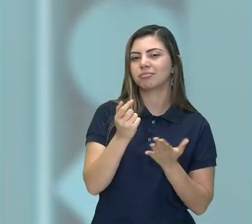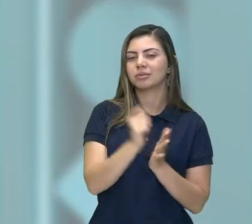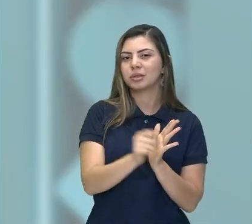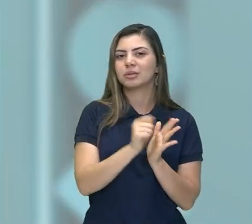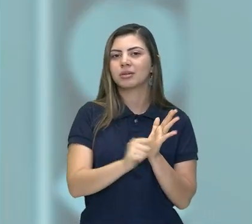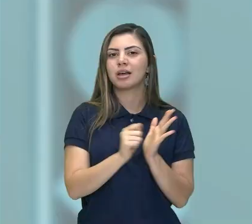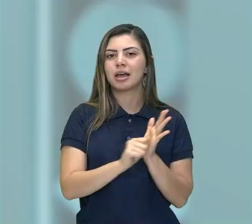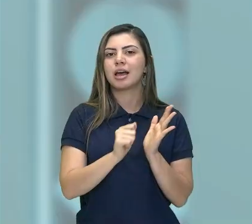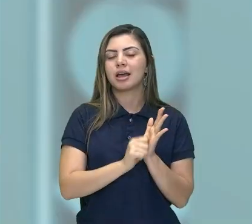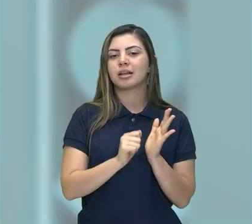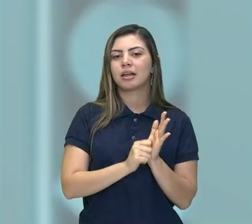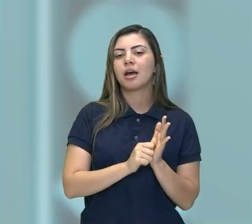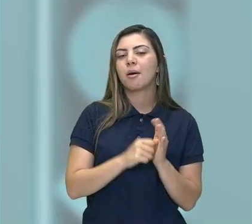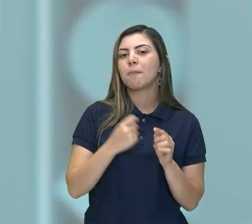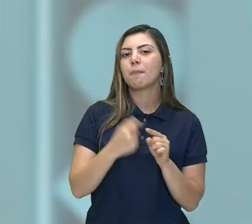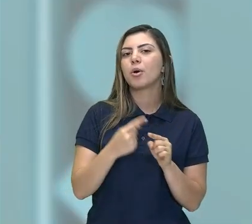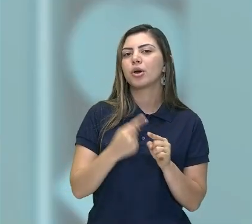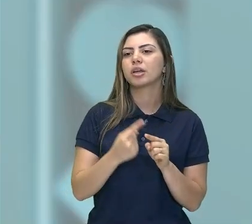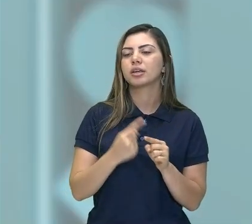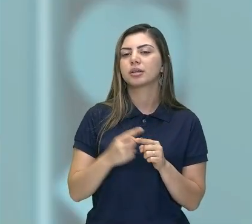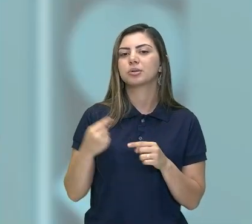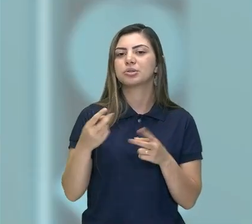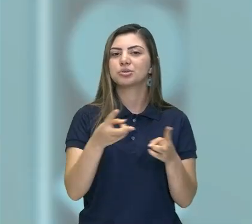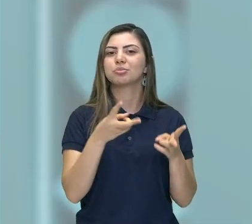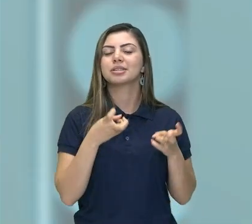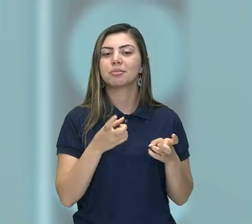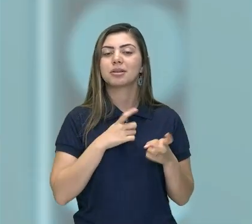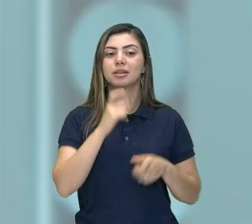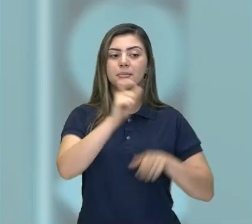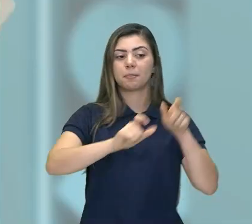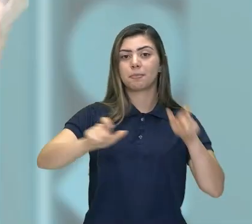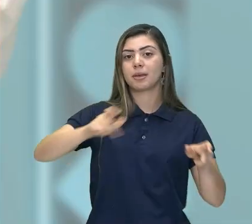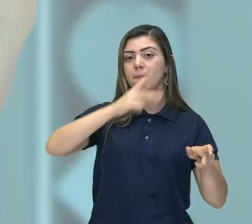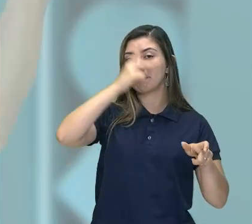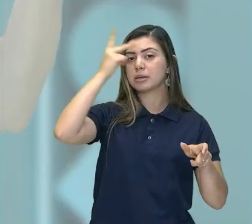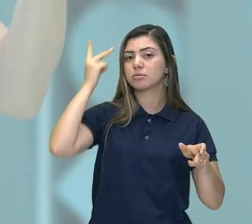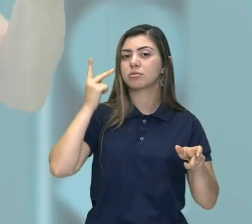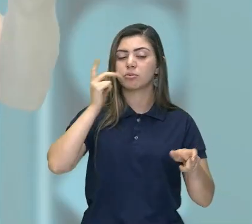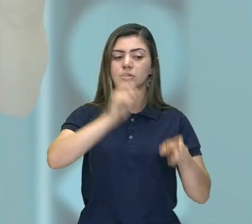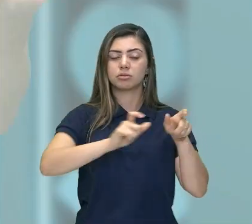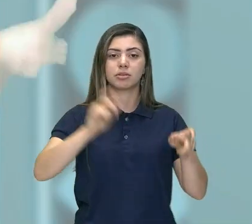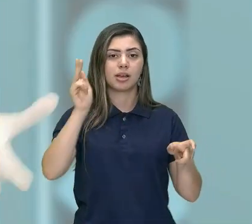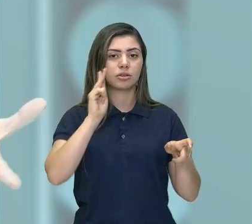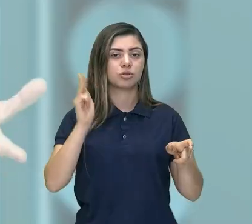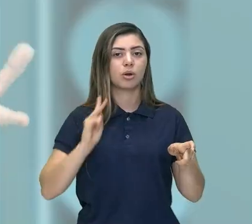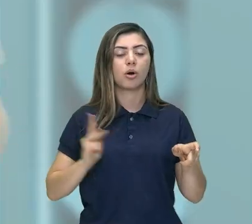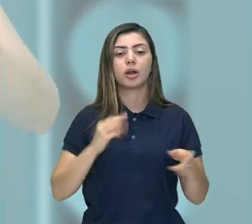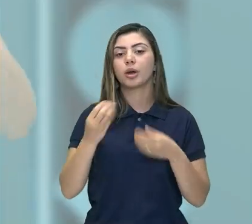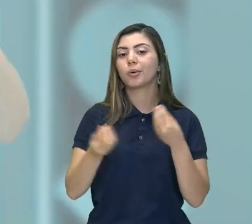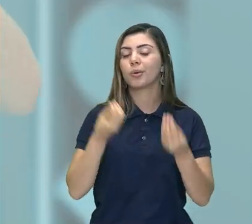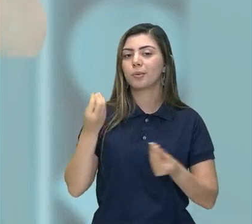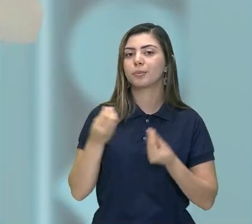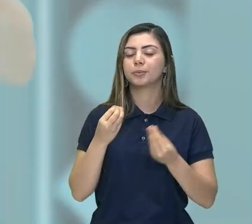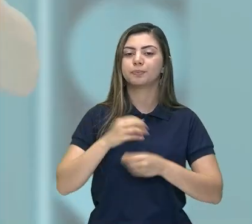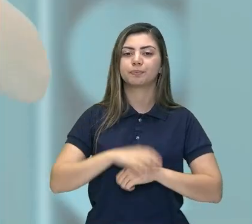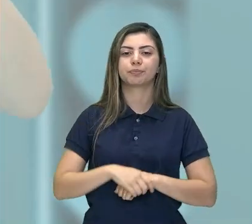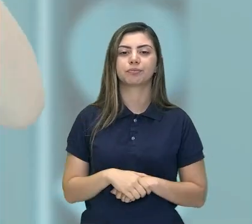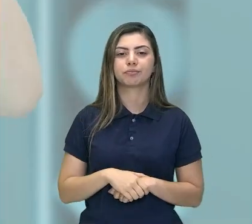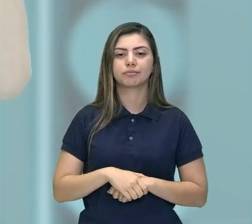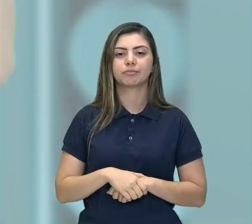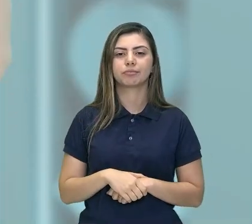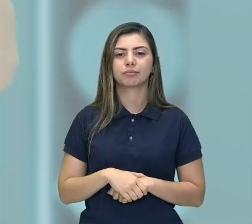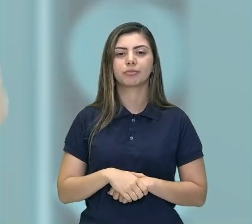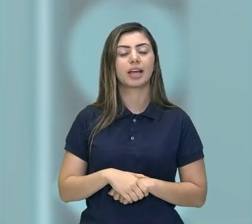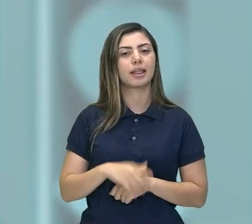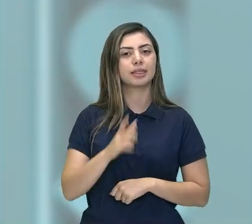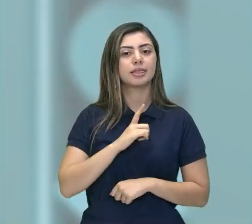porque o que acontece? Ali a gente tem vários personagens, não é, que são determinada coisa,